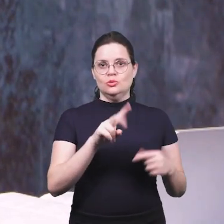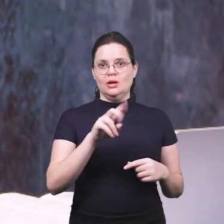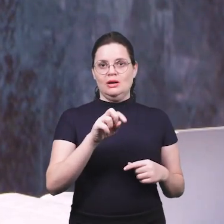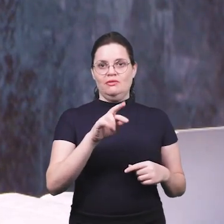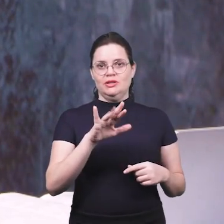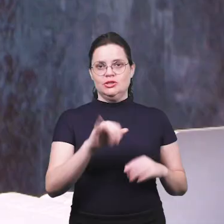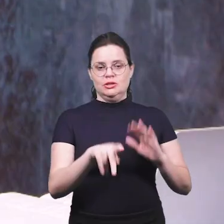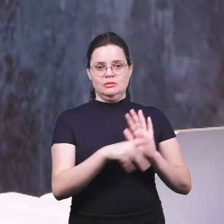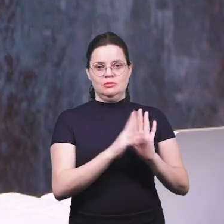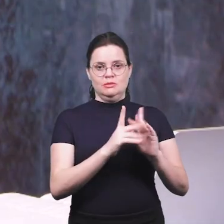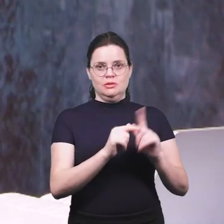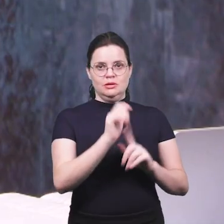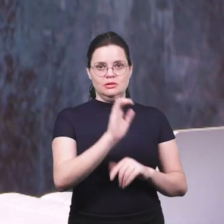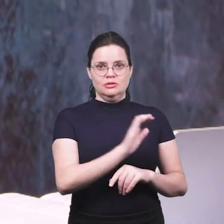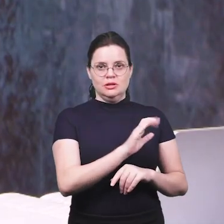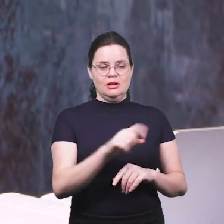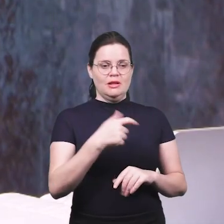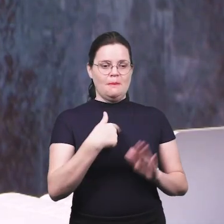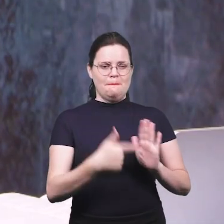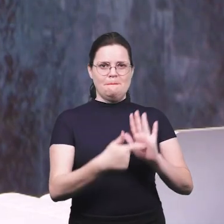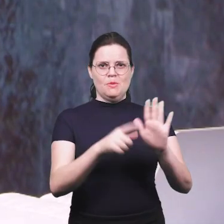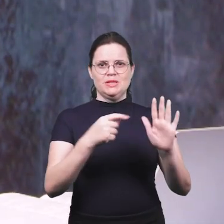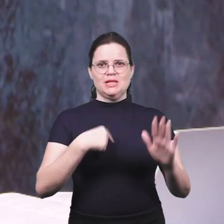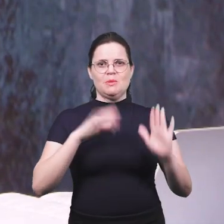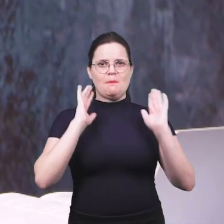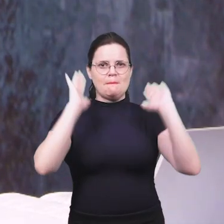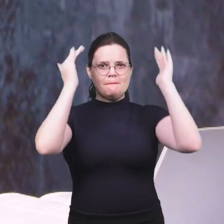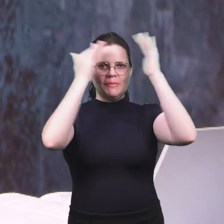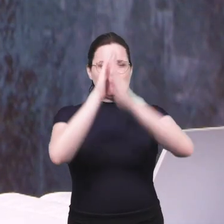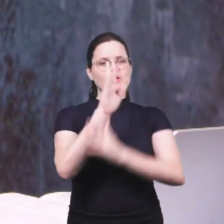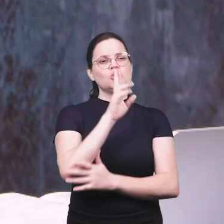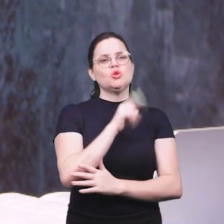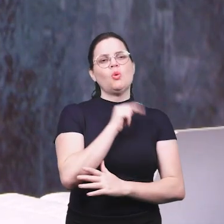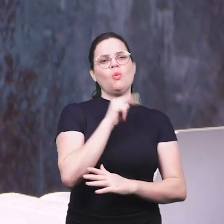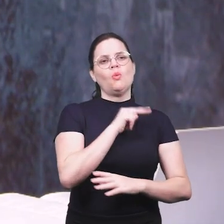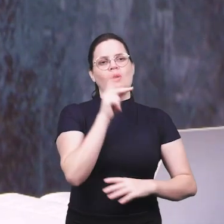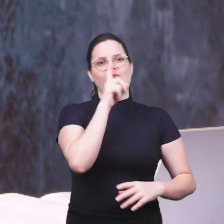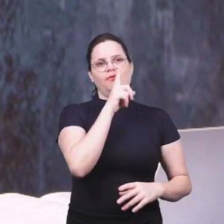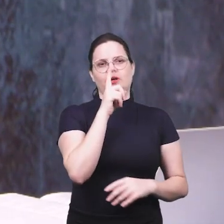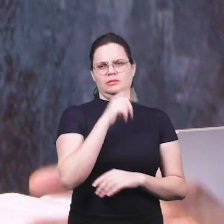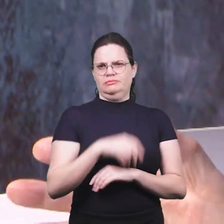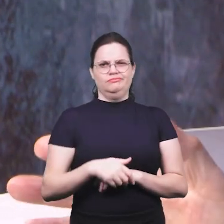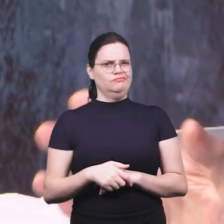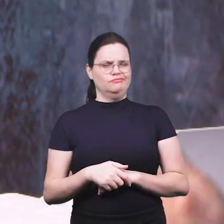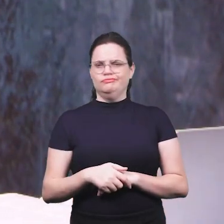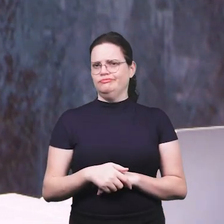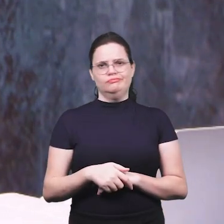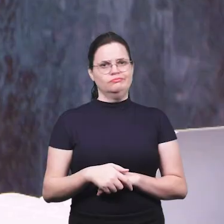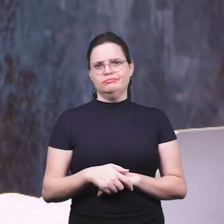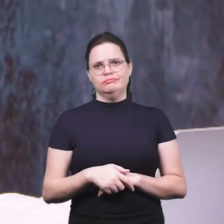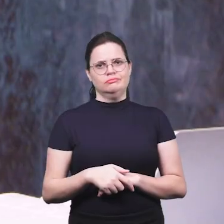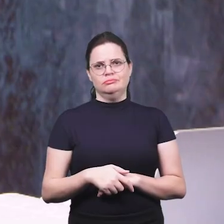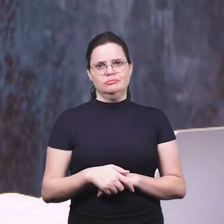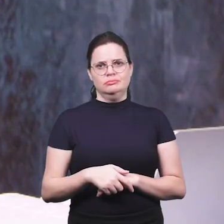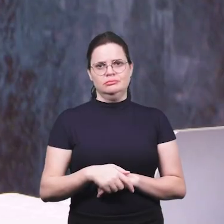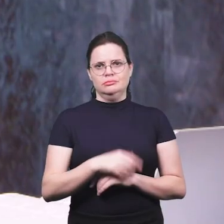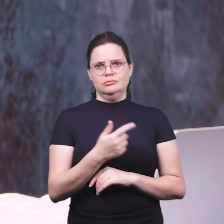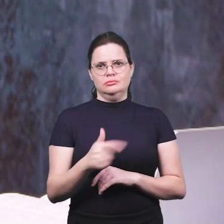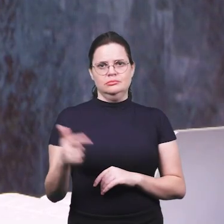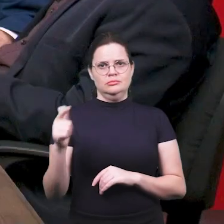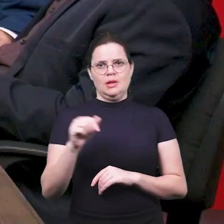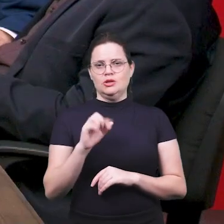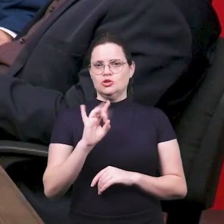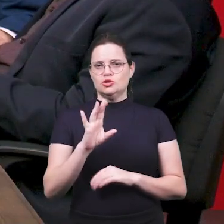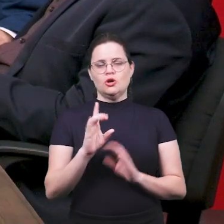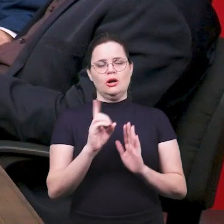infalível. Isso aí, ele sabe que não existe isso, né? Então, sem dúvida. Mais um dogma. Hã? Mais um dogma. Mais